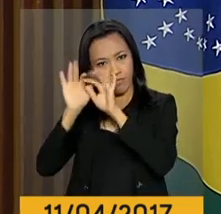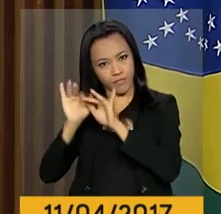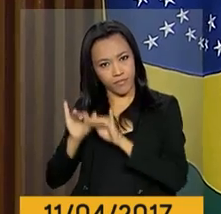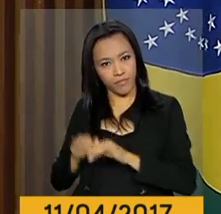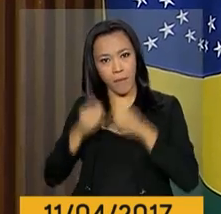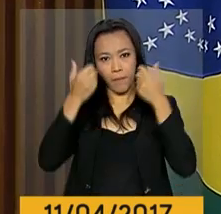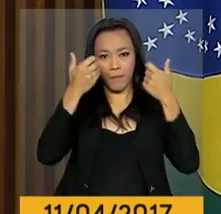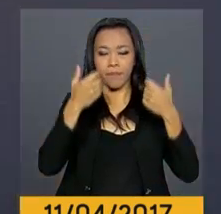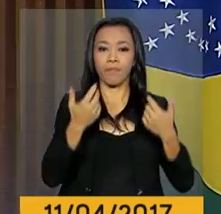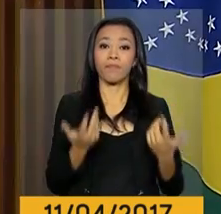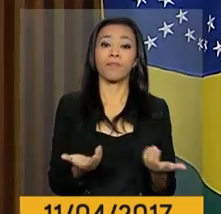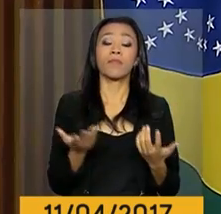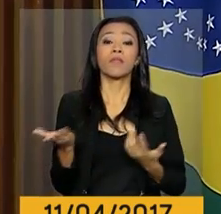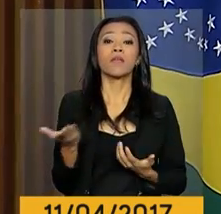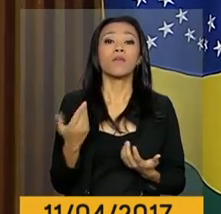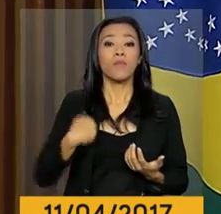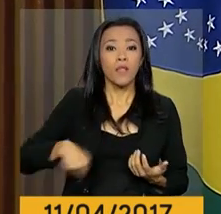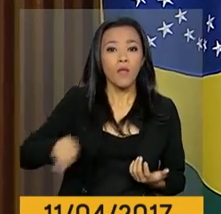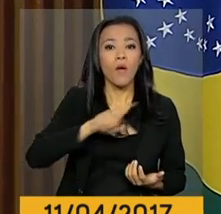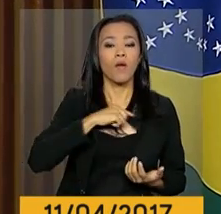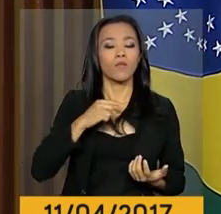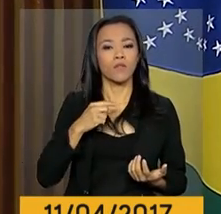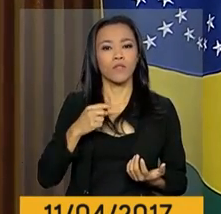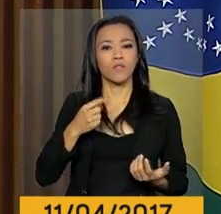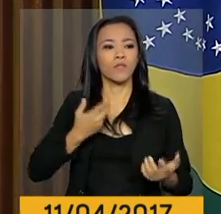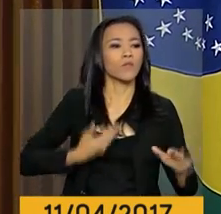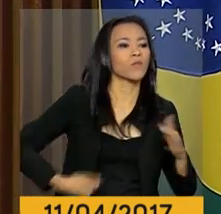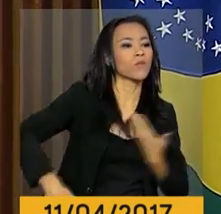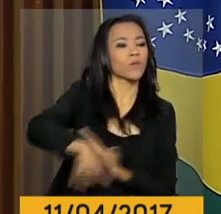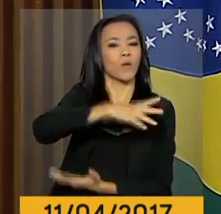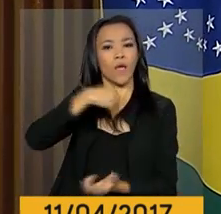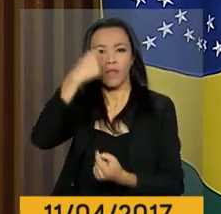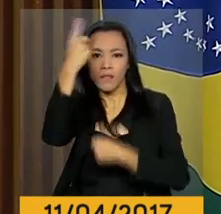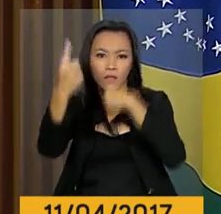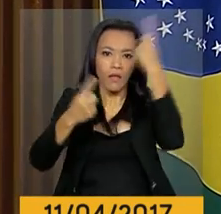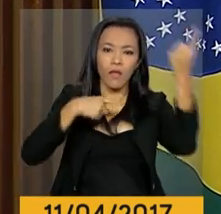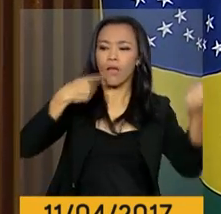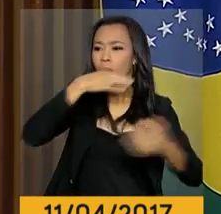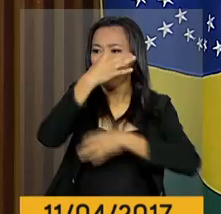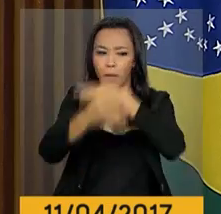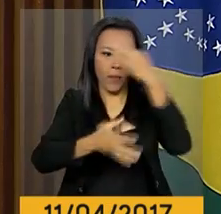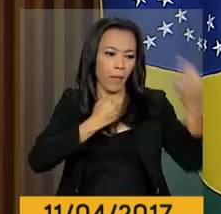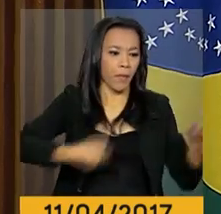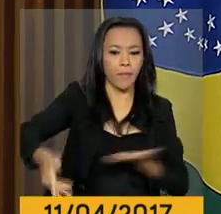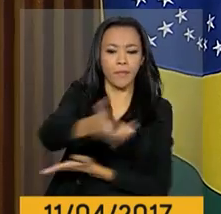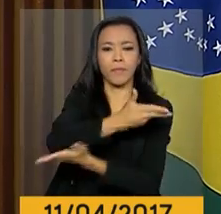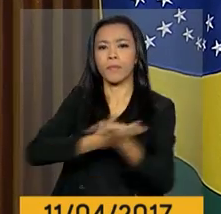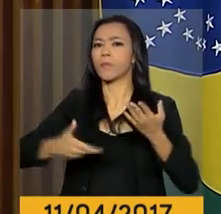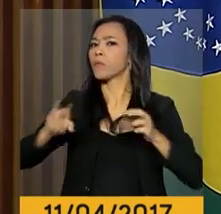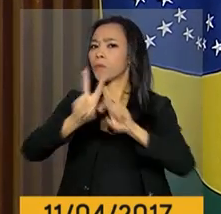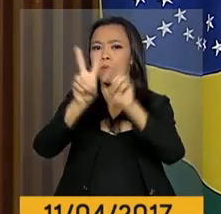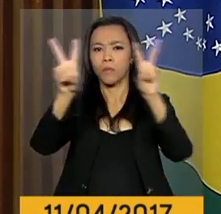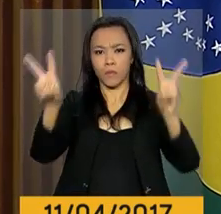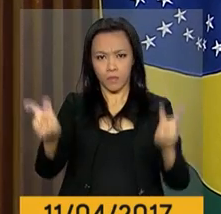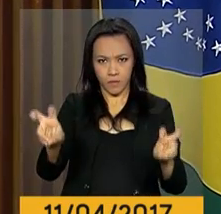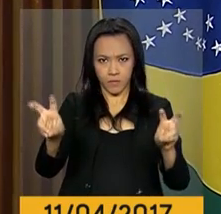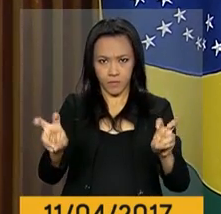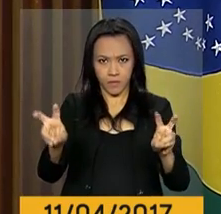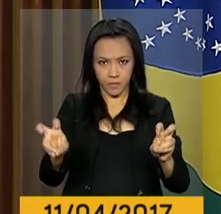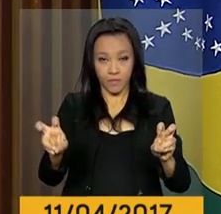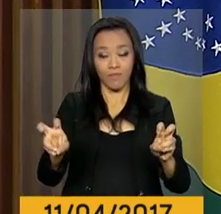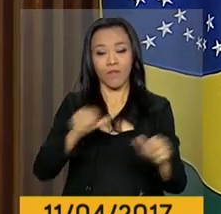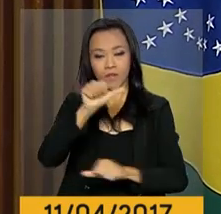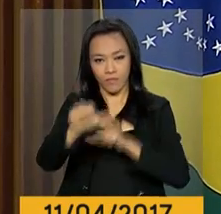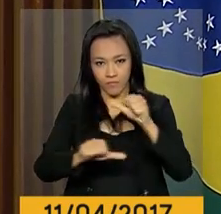cumprimentei para nós continuar a trocar ideias e sobre a